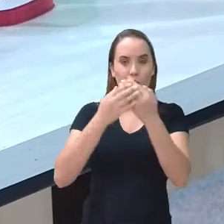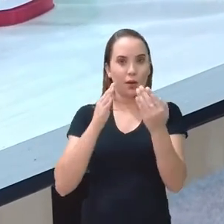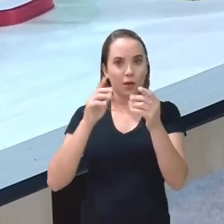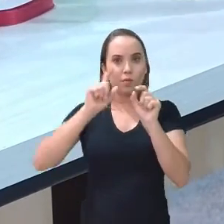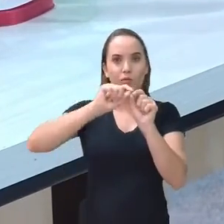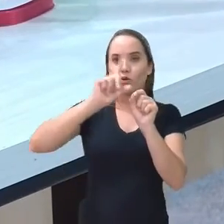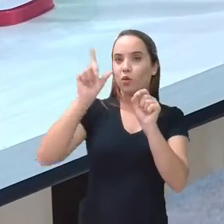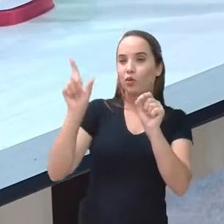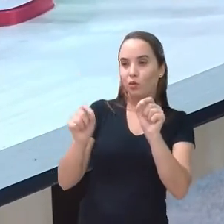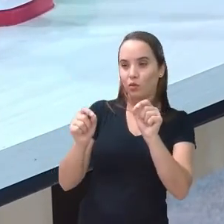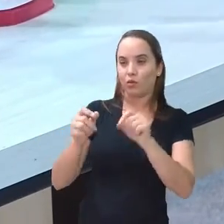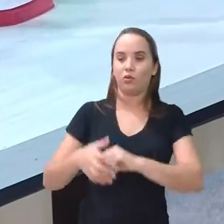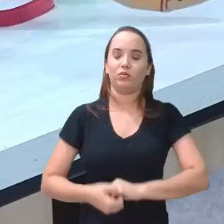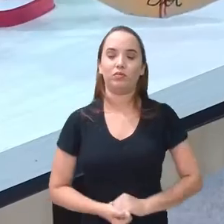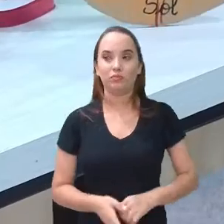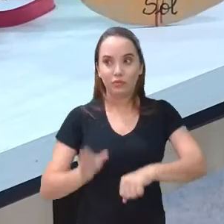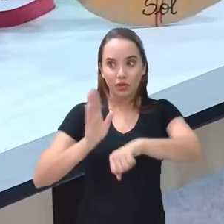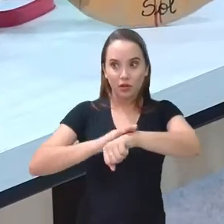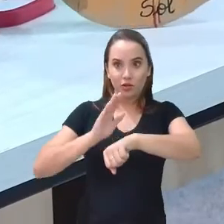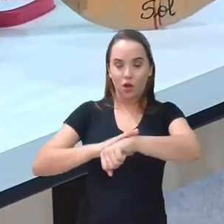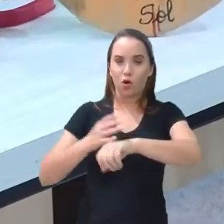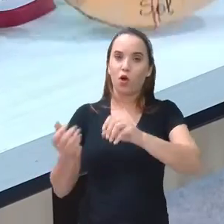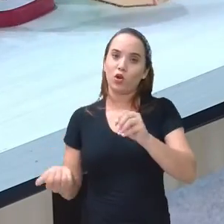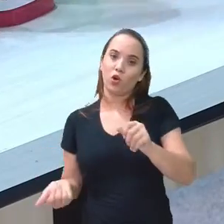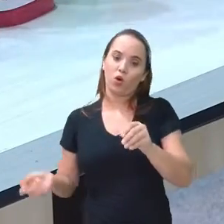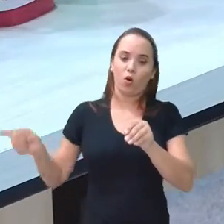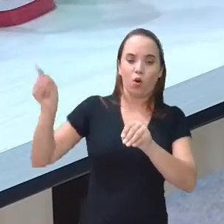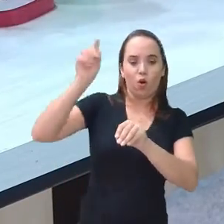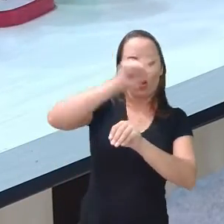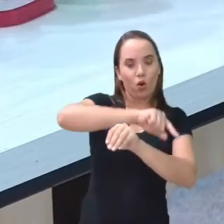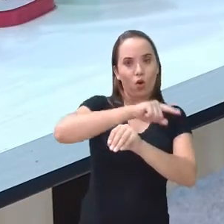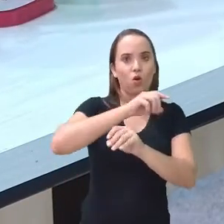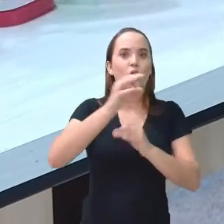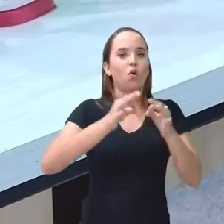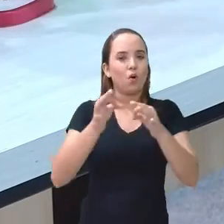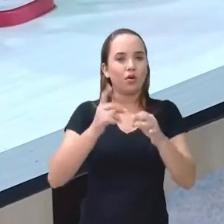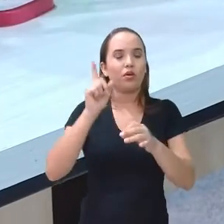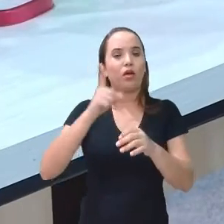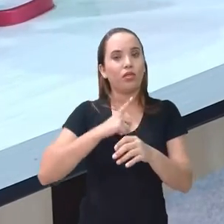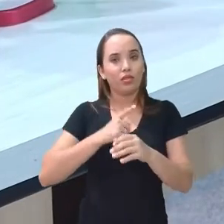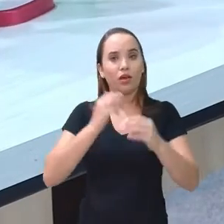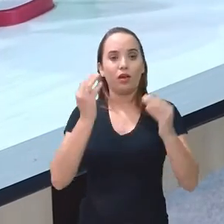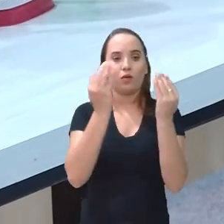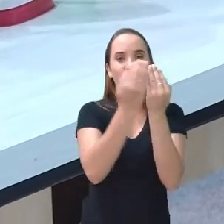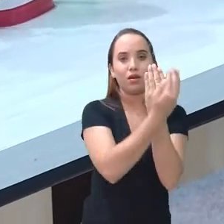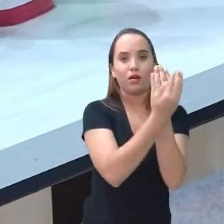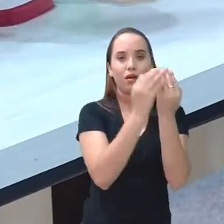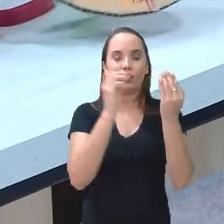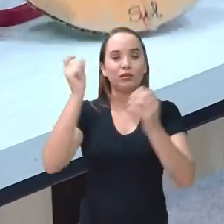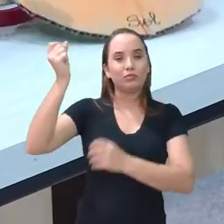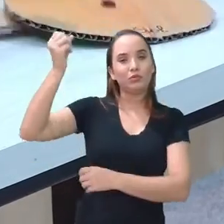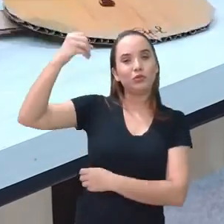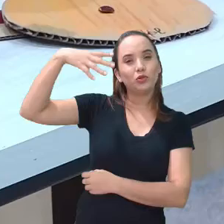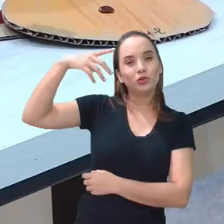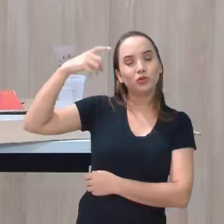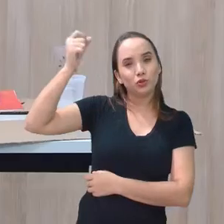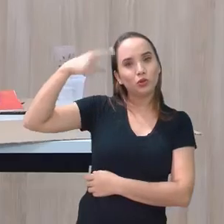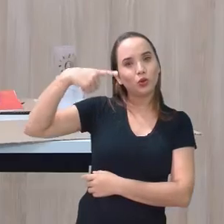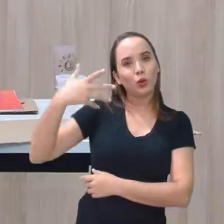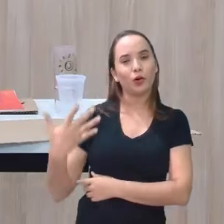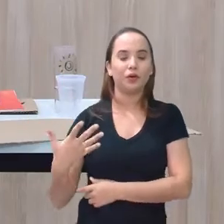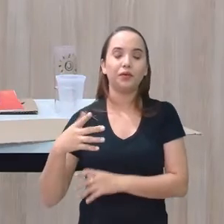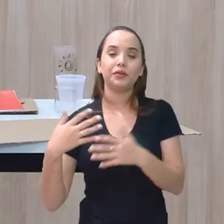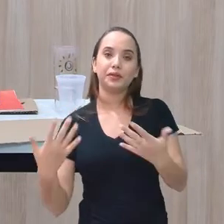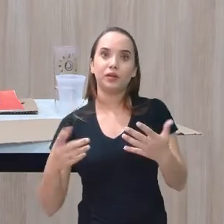E quando eu coloco a lua na frente da Terra, eu tenho aqui um eclipse solar. Então, o que eu estou